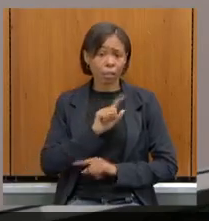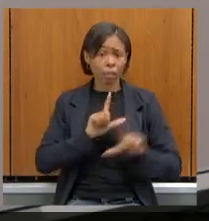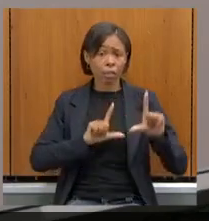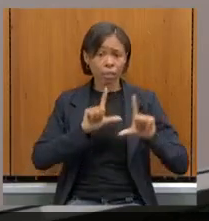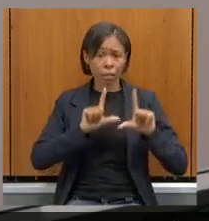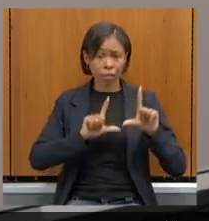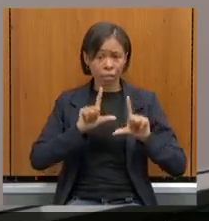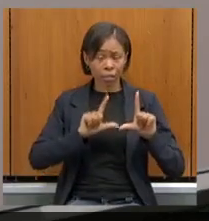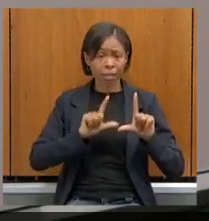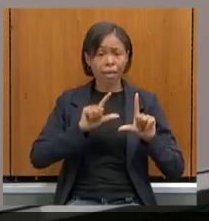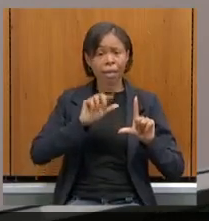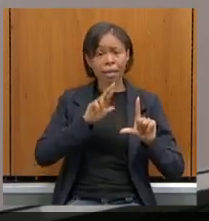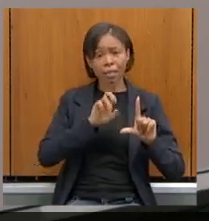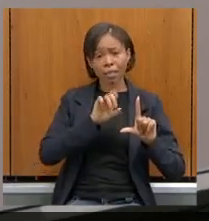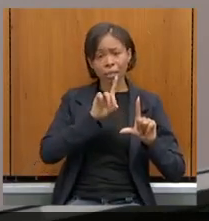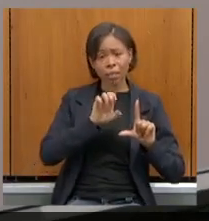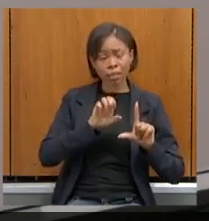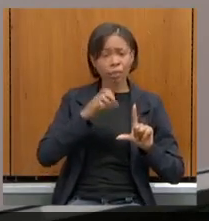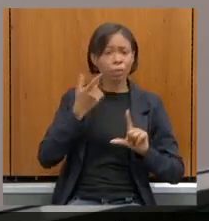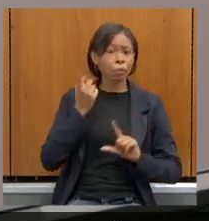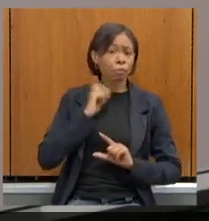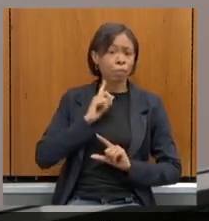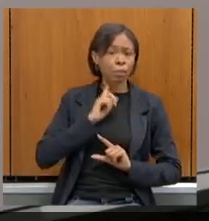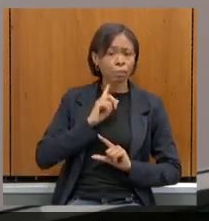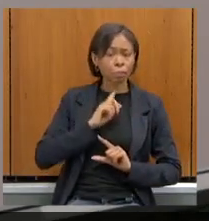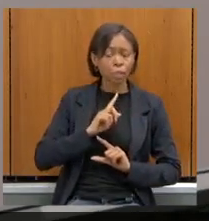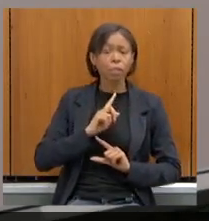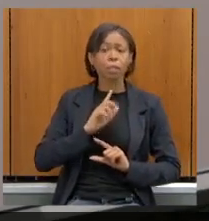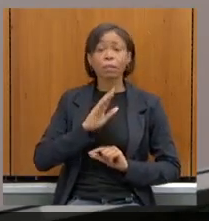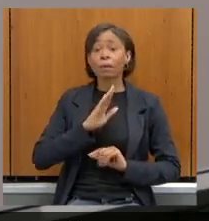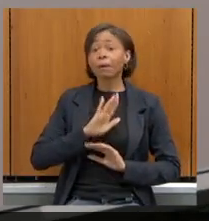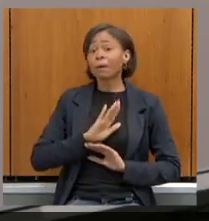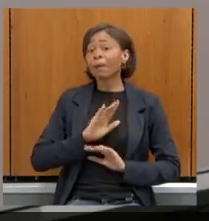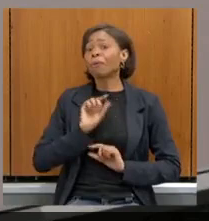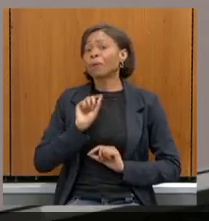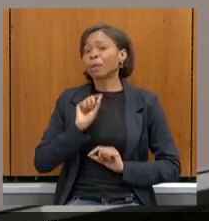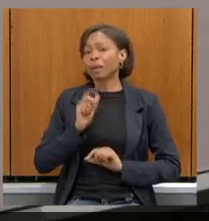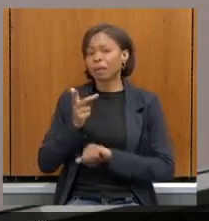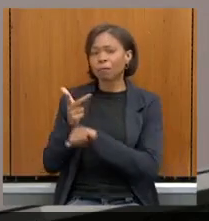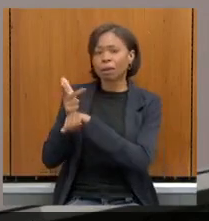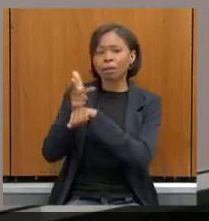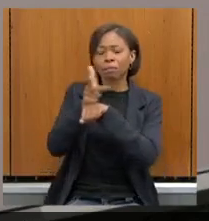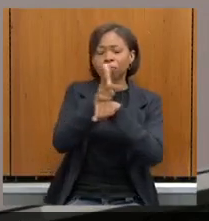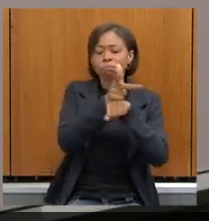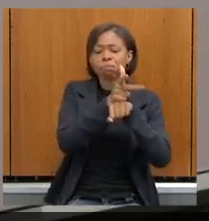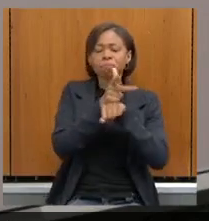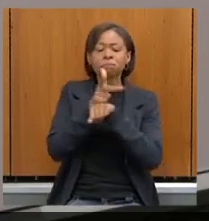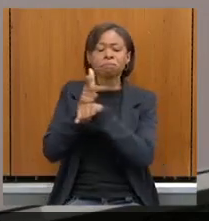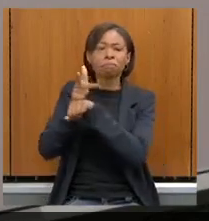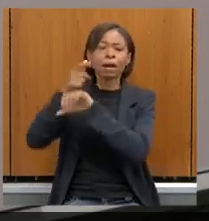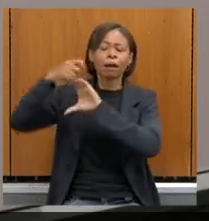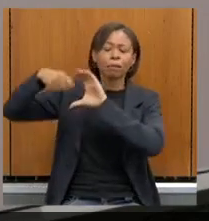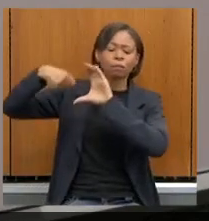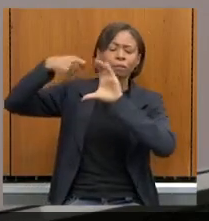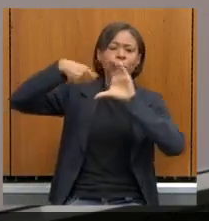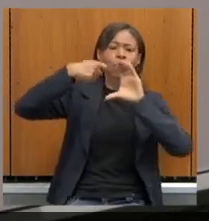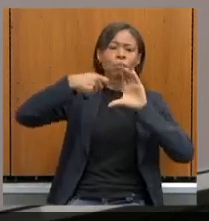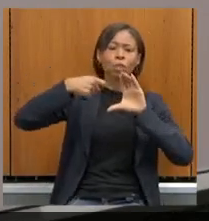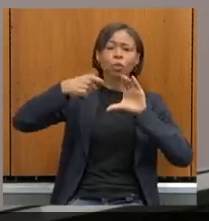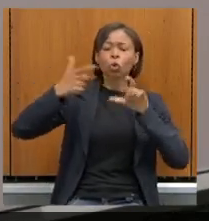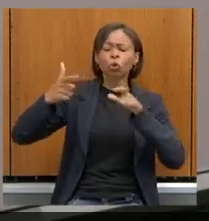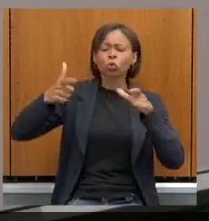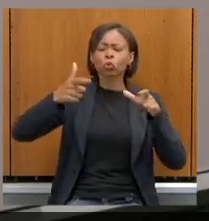iniciamos o projeto Impostos de Caldas, a Rede Minas vai filmar as características culturais dos